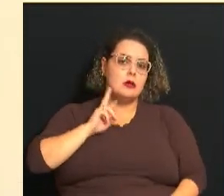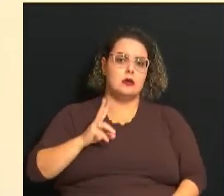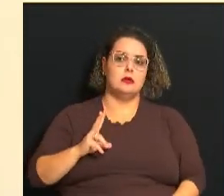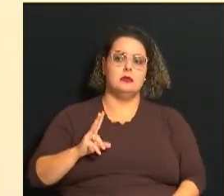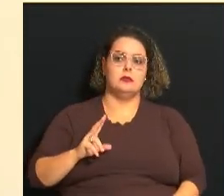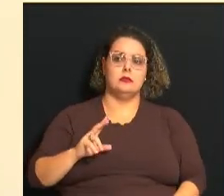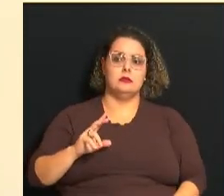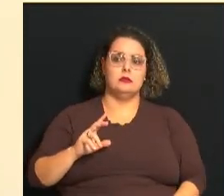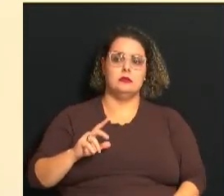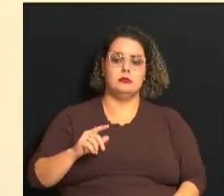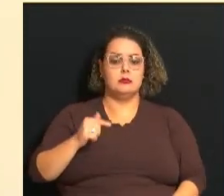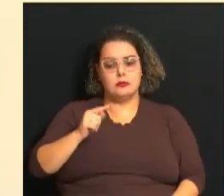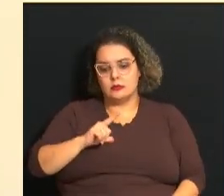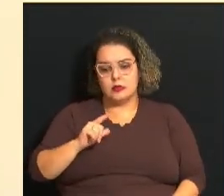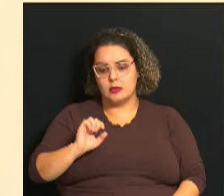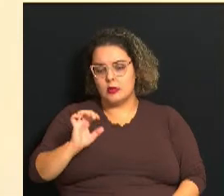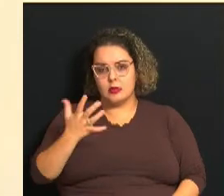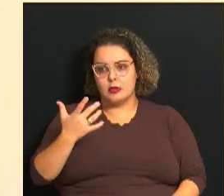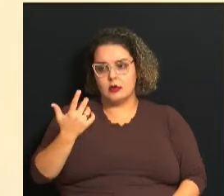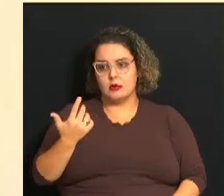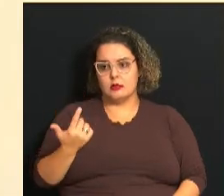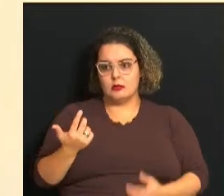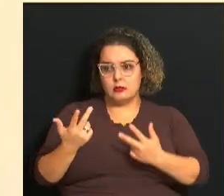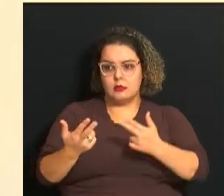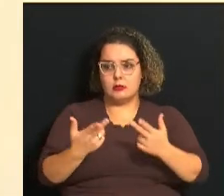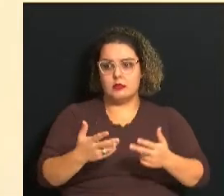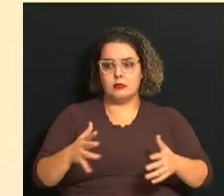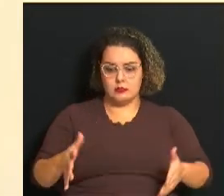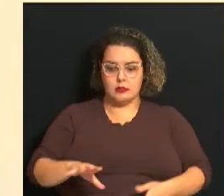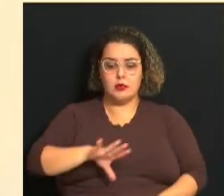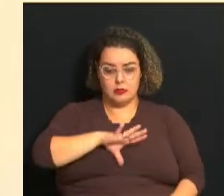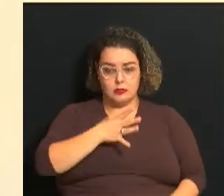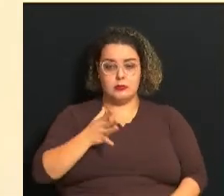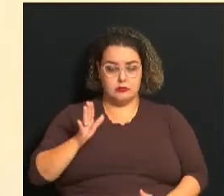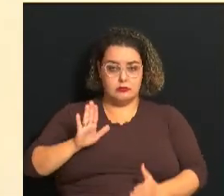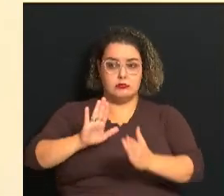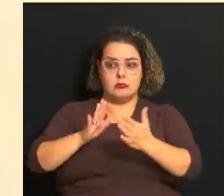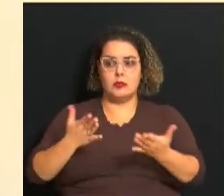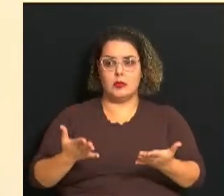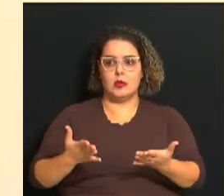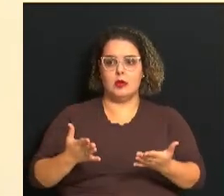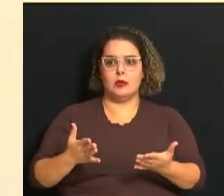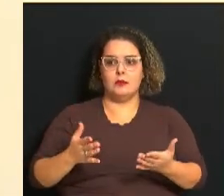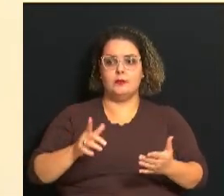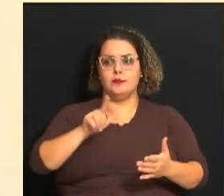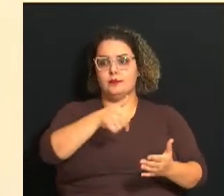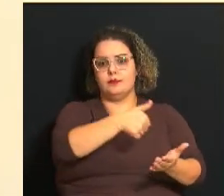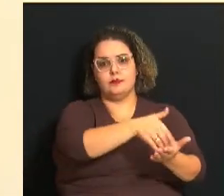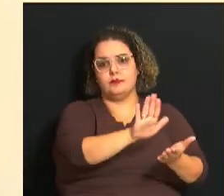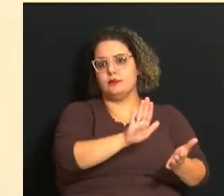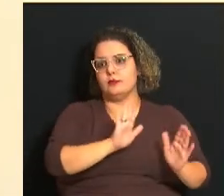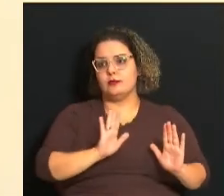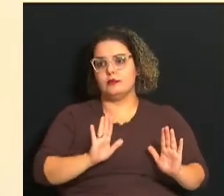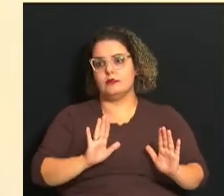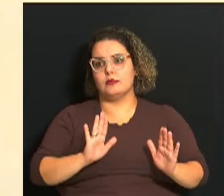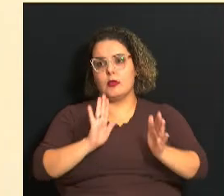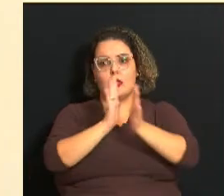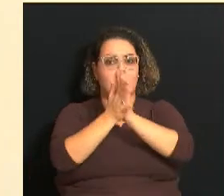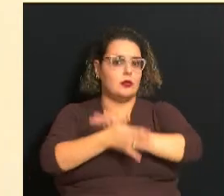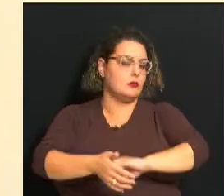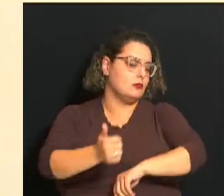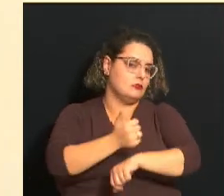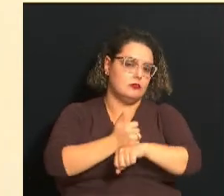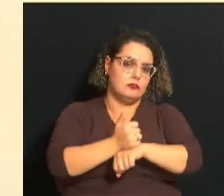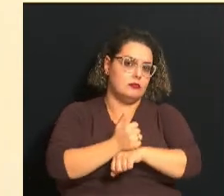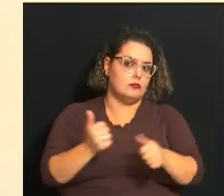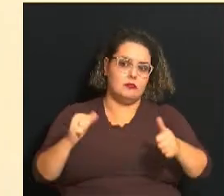sucedendo E aí foi onde ele teve a iniciativa coragem de enfrentar mas fora da empresa e depois de ter deteriorado sua profissão sua carreira